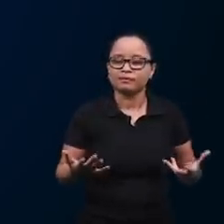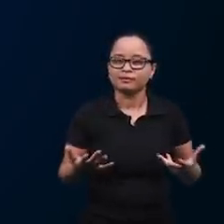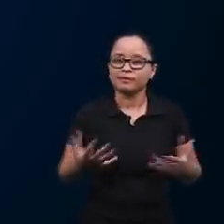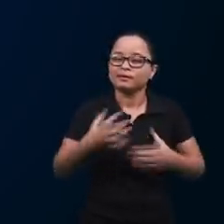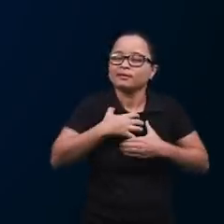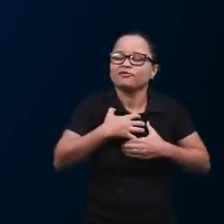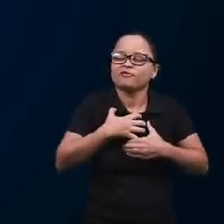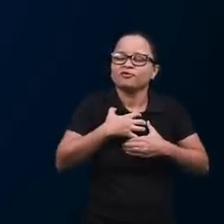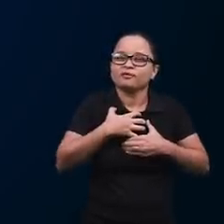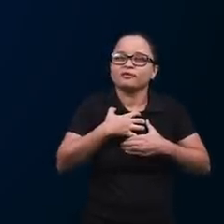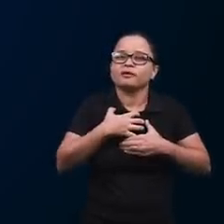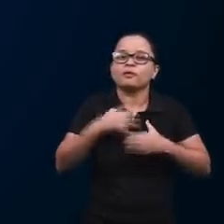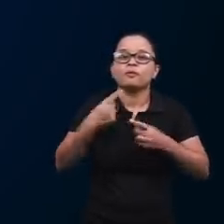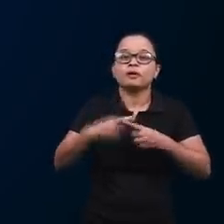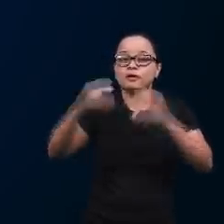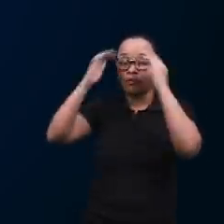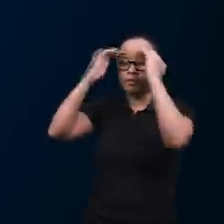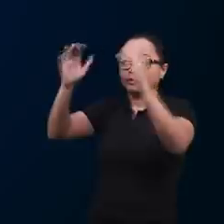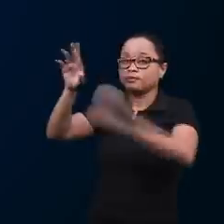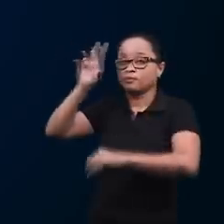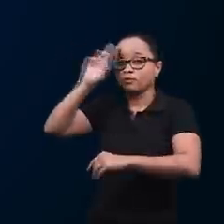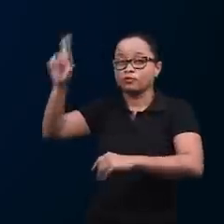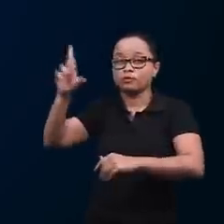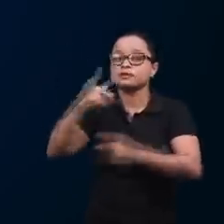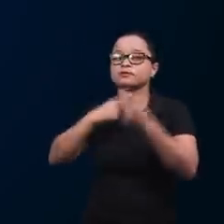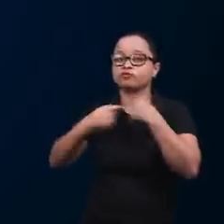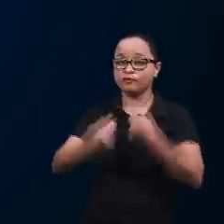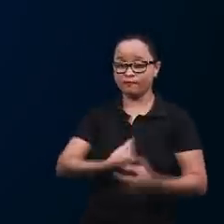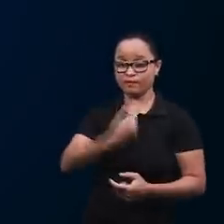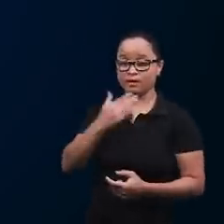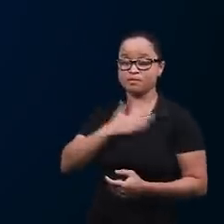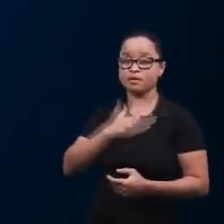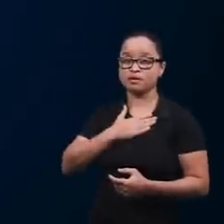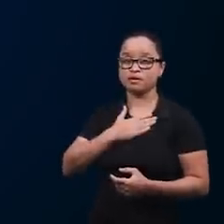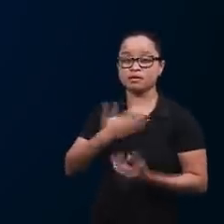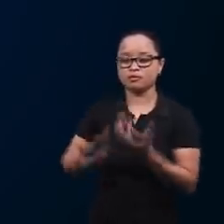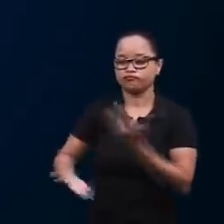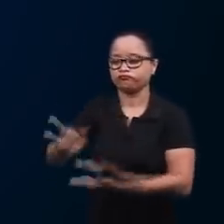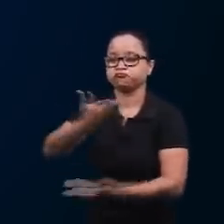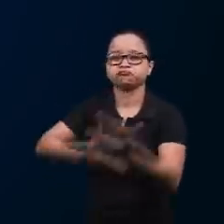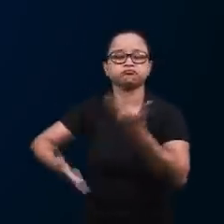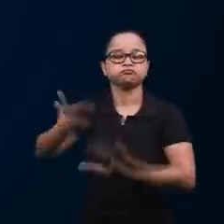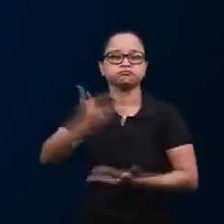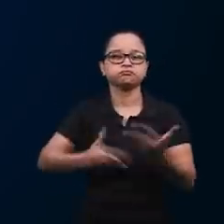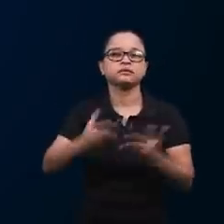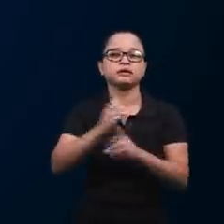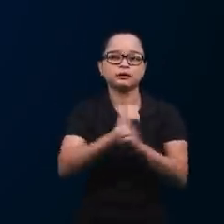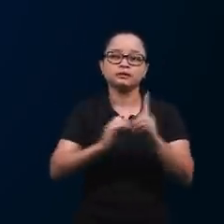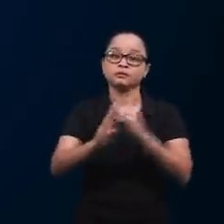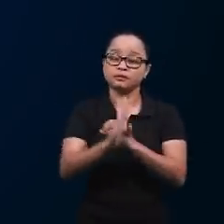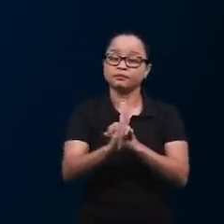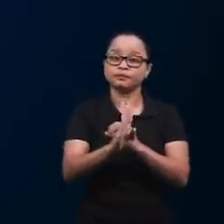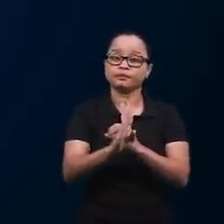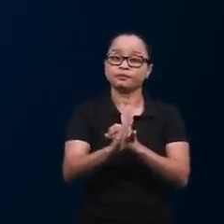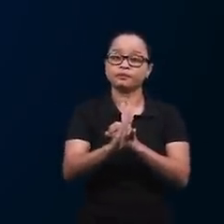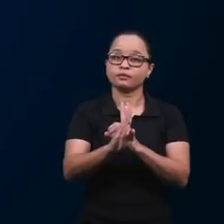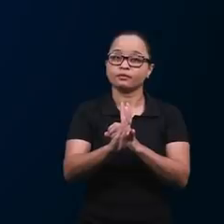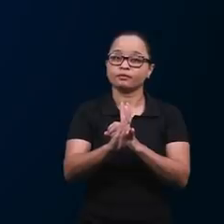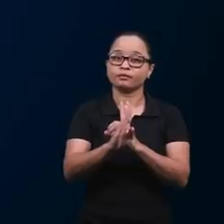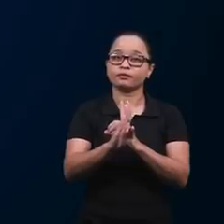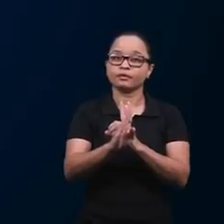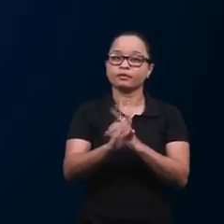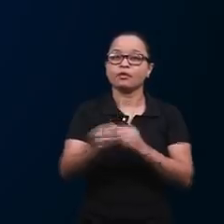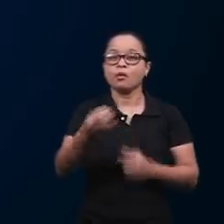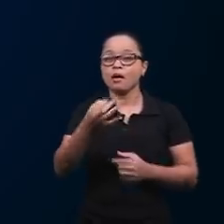é algo que ela sente a senhora quando eu obedeciam dos eu queria de mim que eu participasse né da Escola Bíblica Dominical